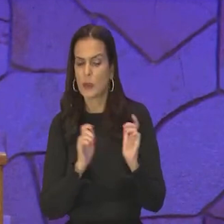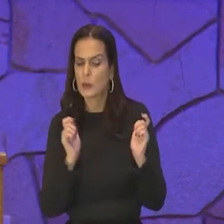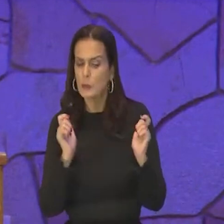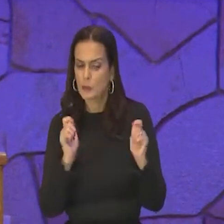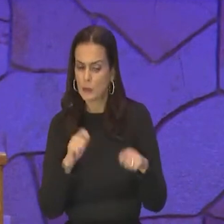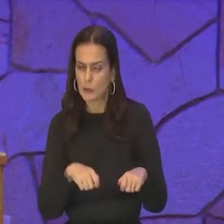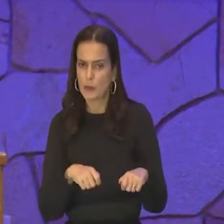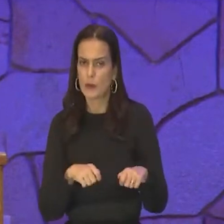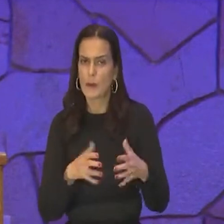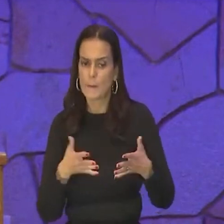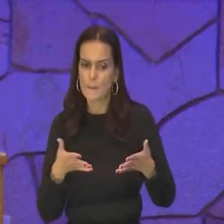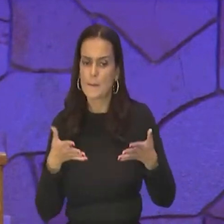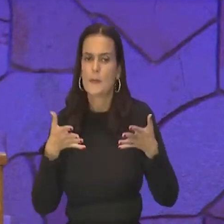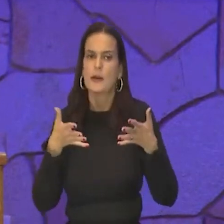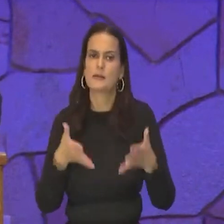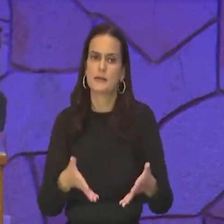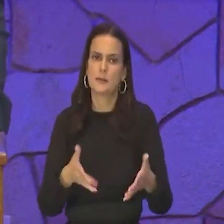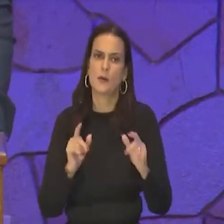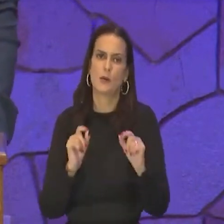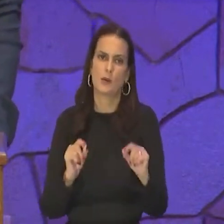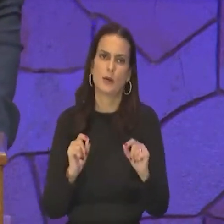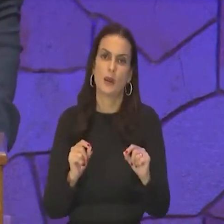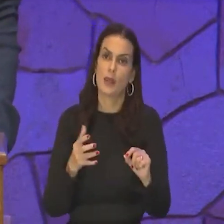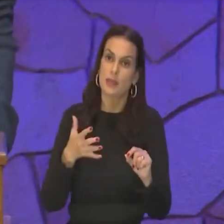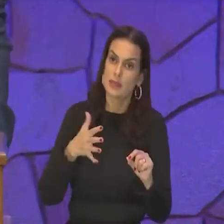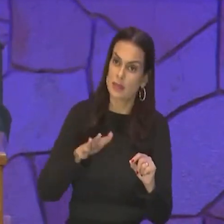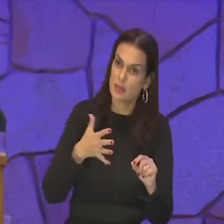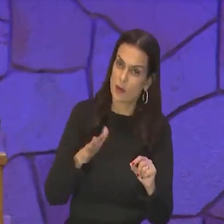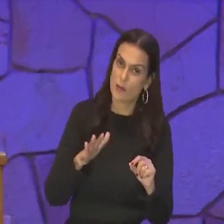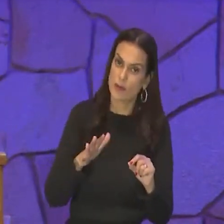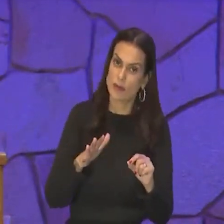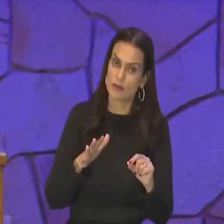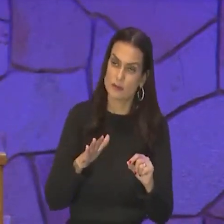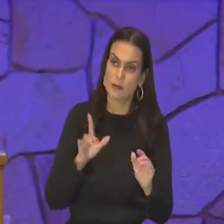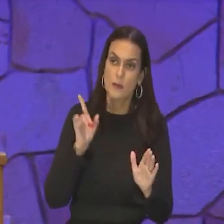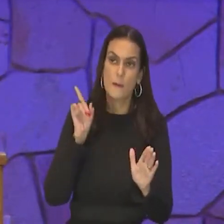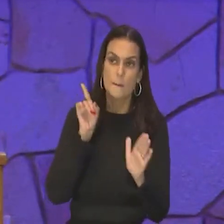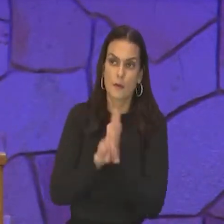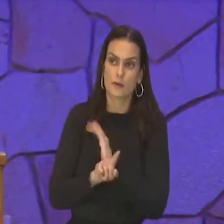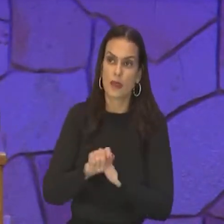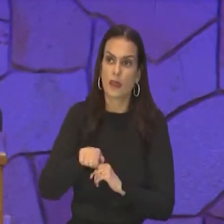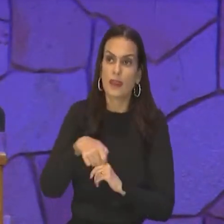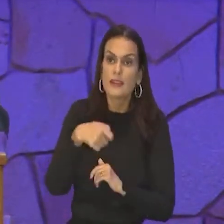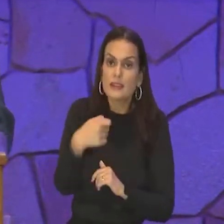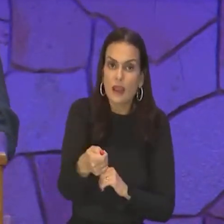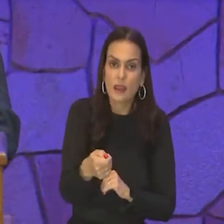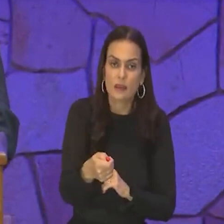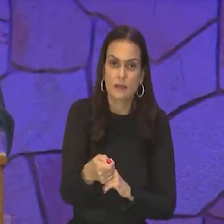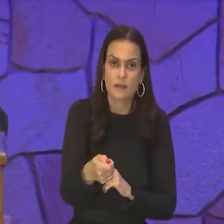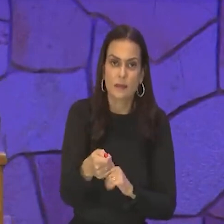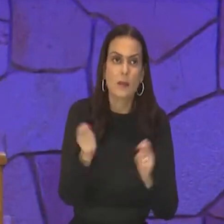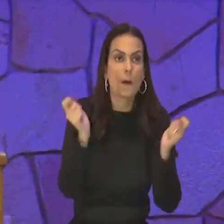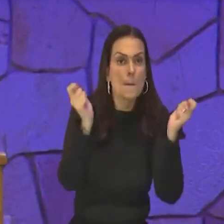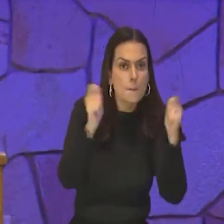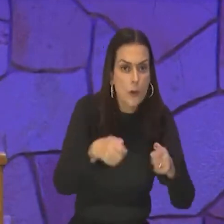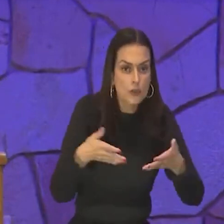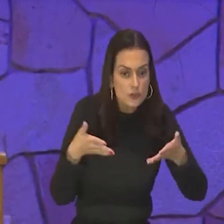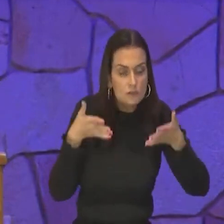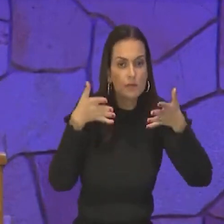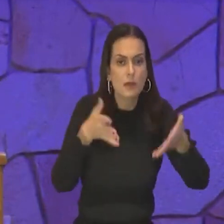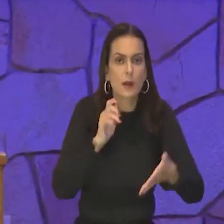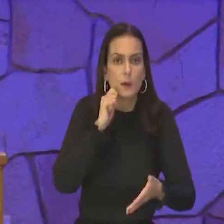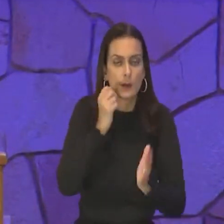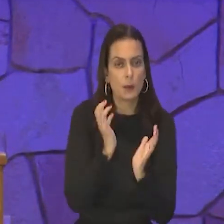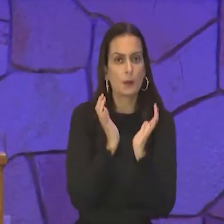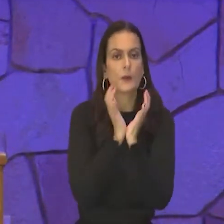não participar da ceia, talvez coubesse esta pergunta, quem está habilitado para participar da